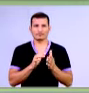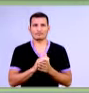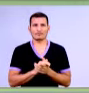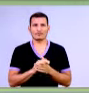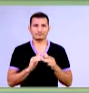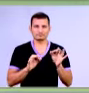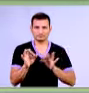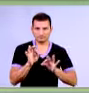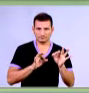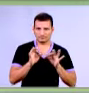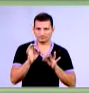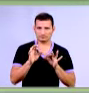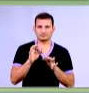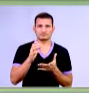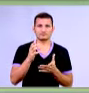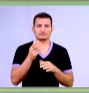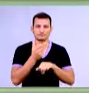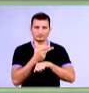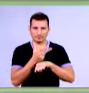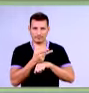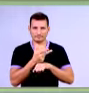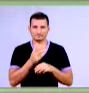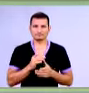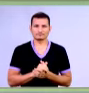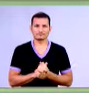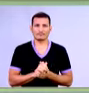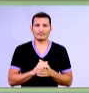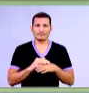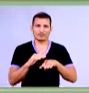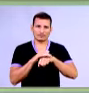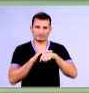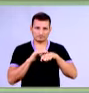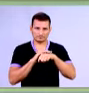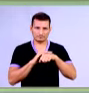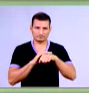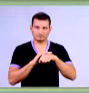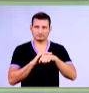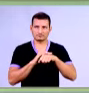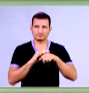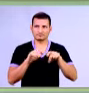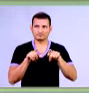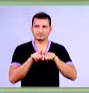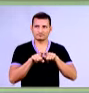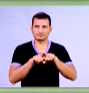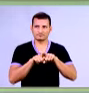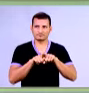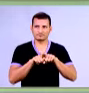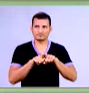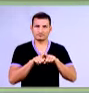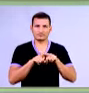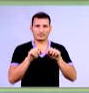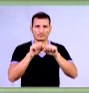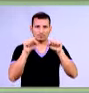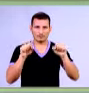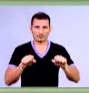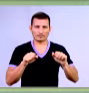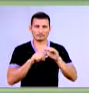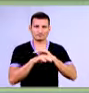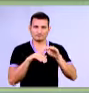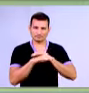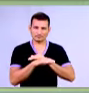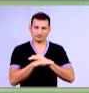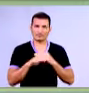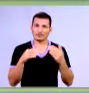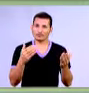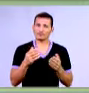de multimídia. Nós conversaremos também sobre os sistemas de armazenamento. Então, o que nós